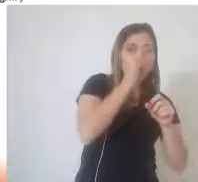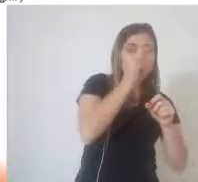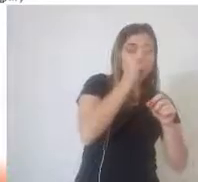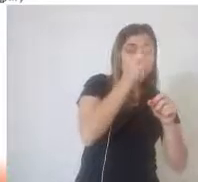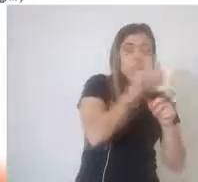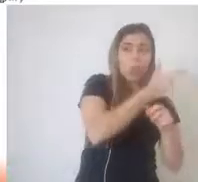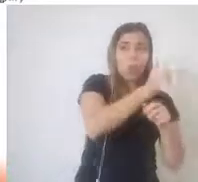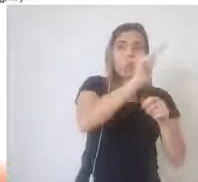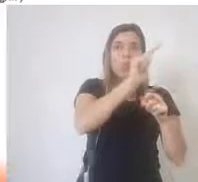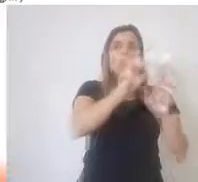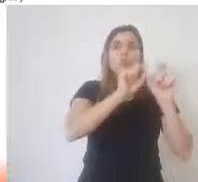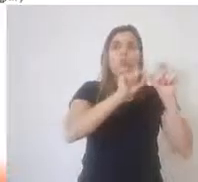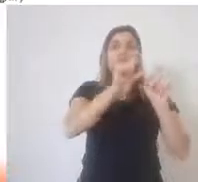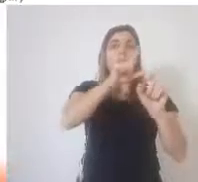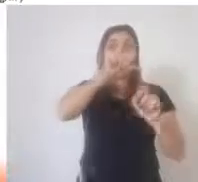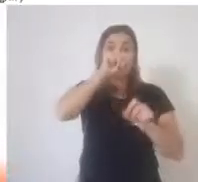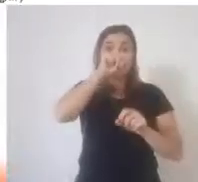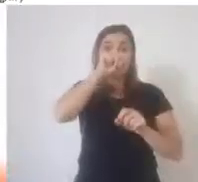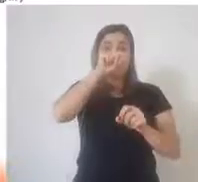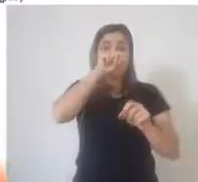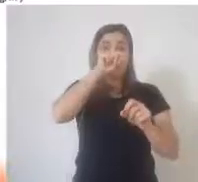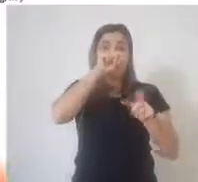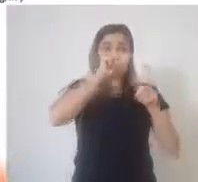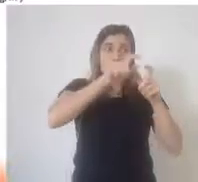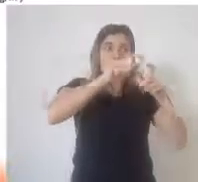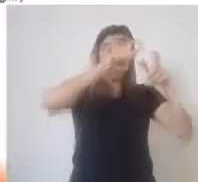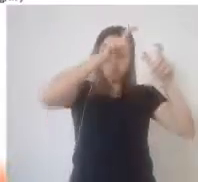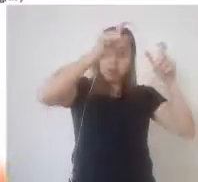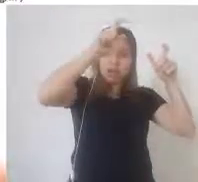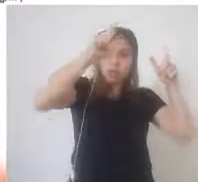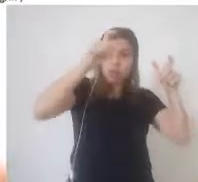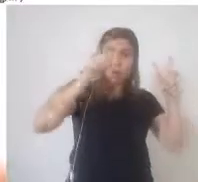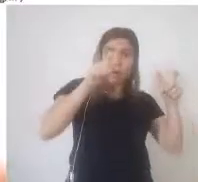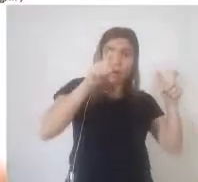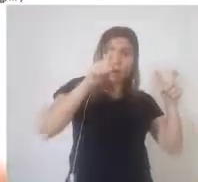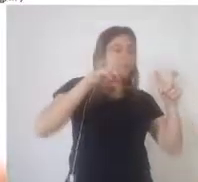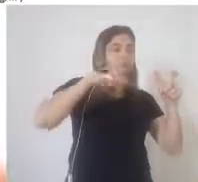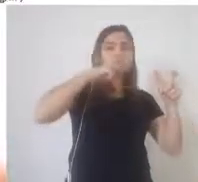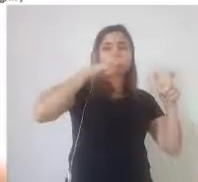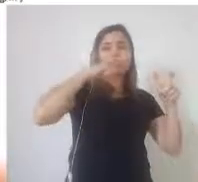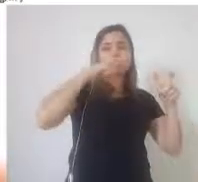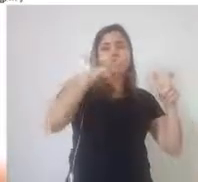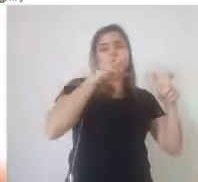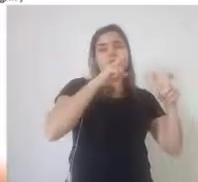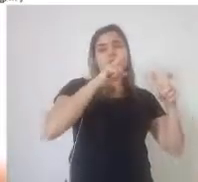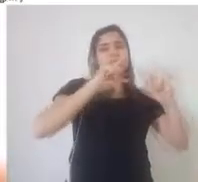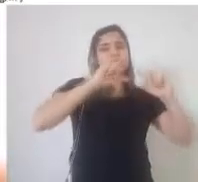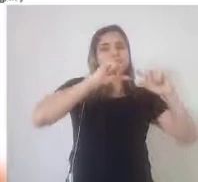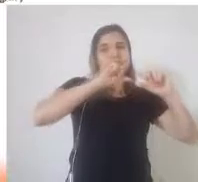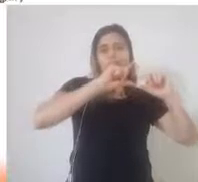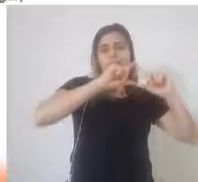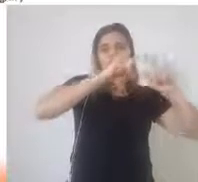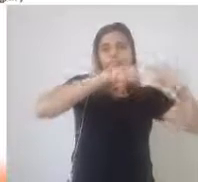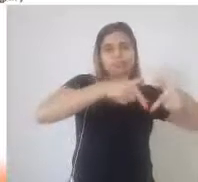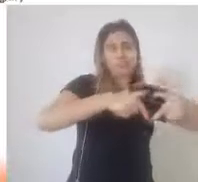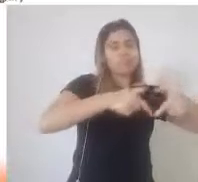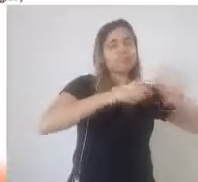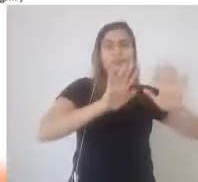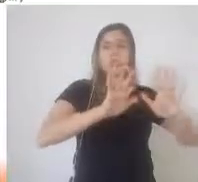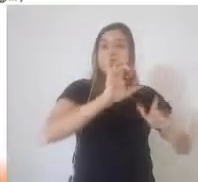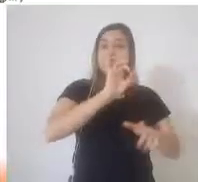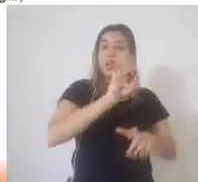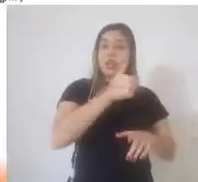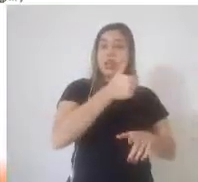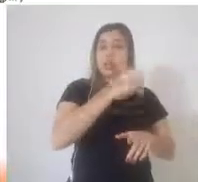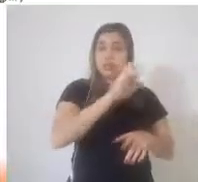pássaros são maiores, né, do que o seu alimento, então aí você não consegue ter a mesma inversão.